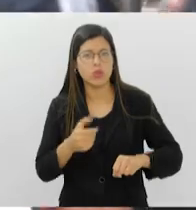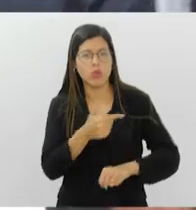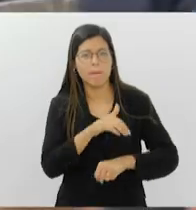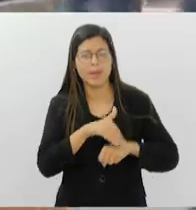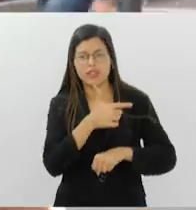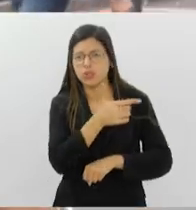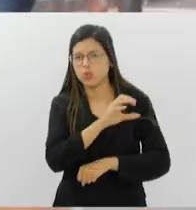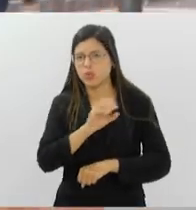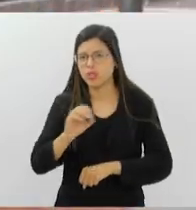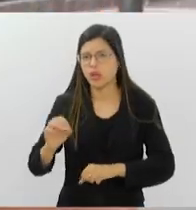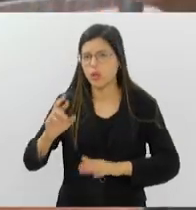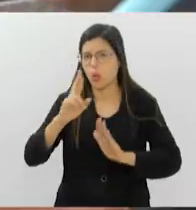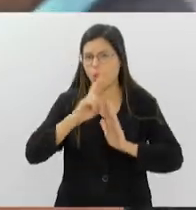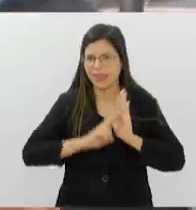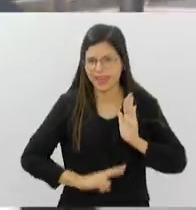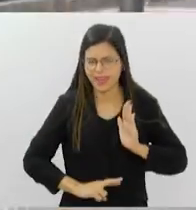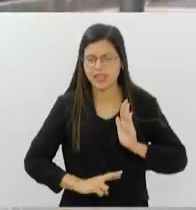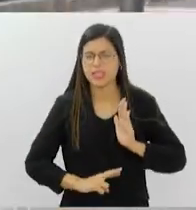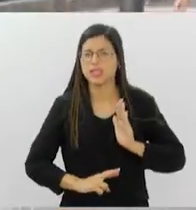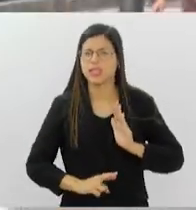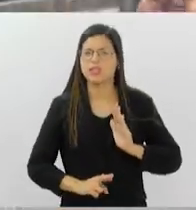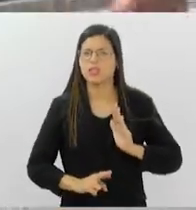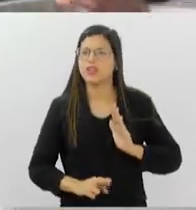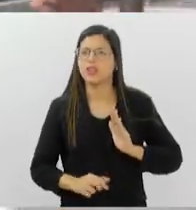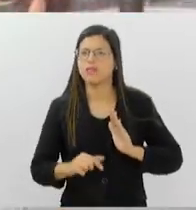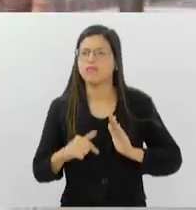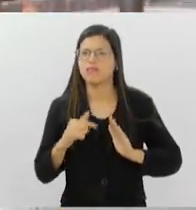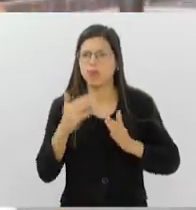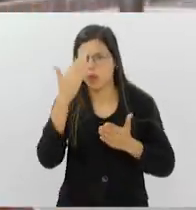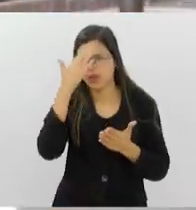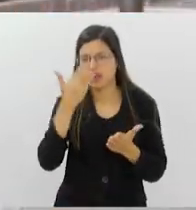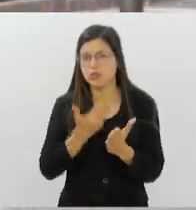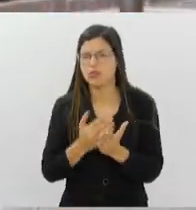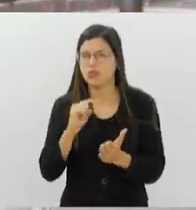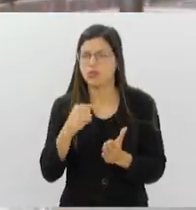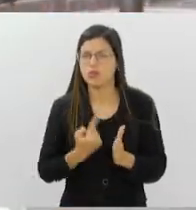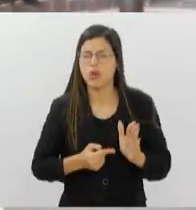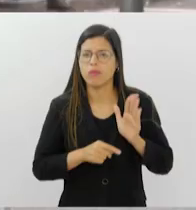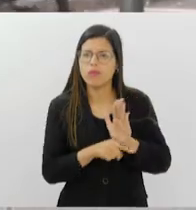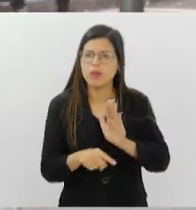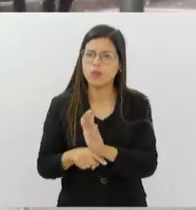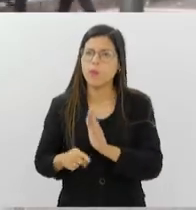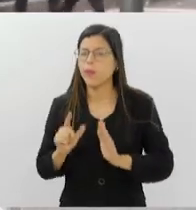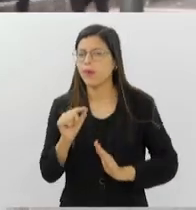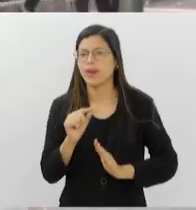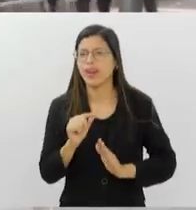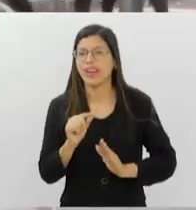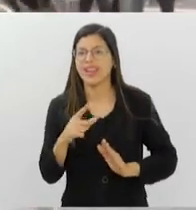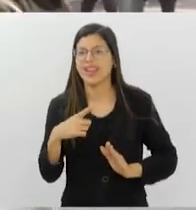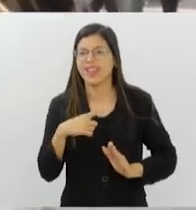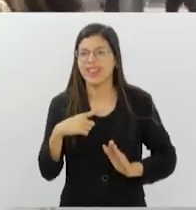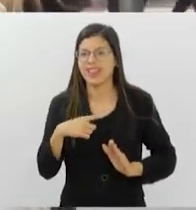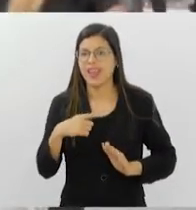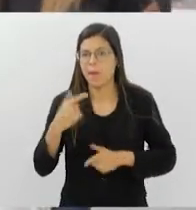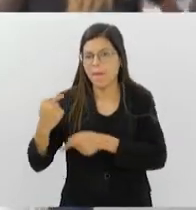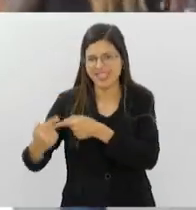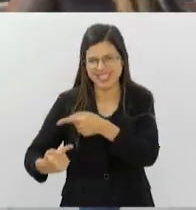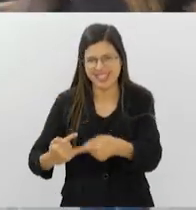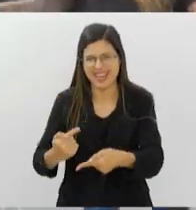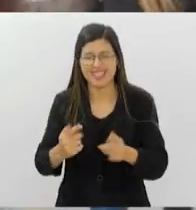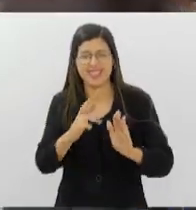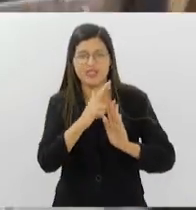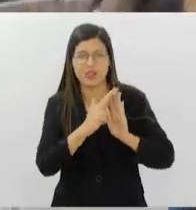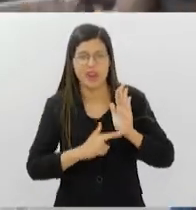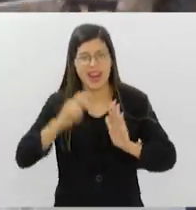gente eu creio que a gente contribuiu no sentido de dizer que existe uma geração de roteiristas eh